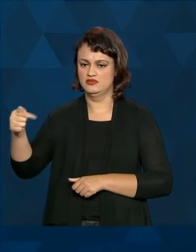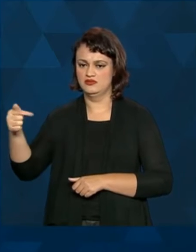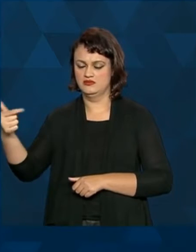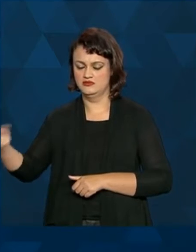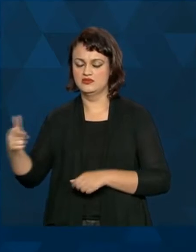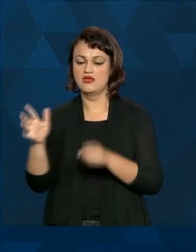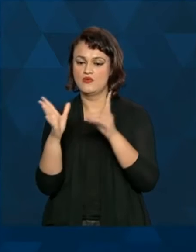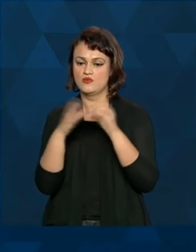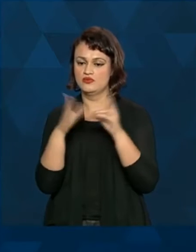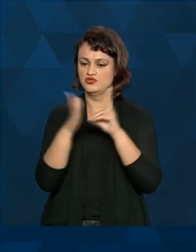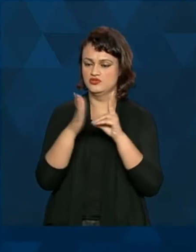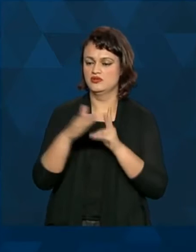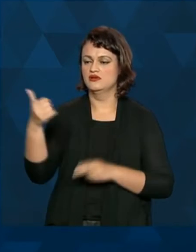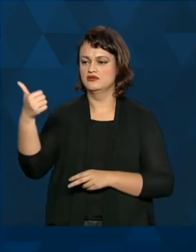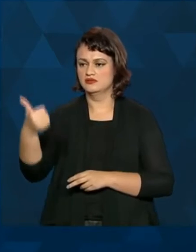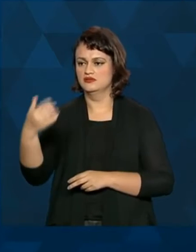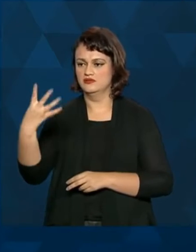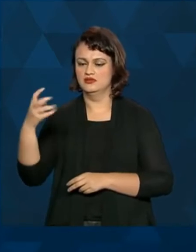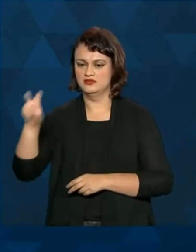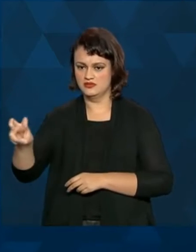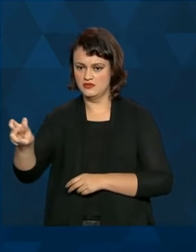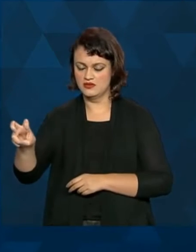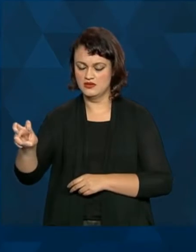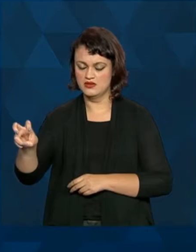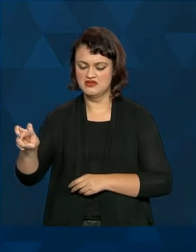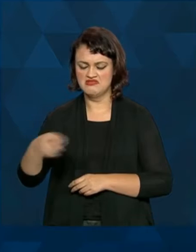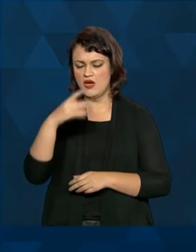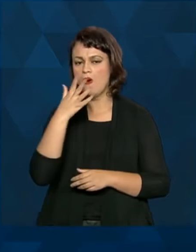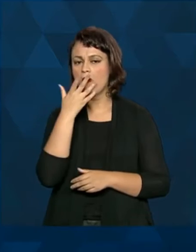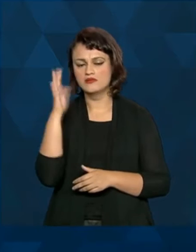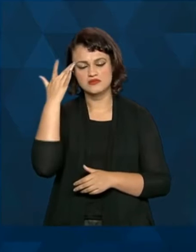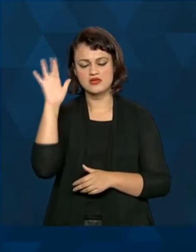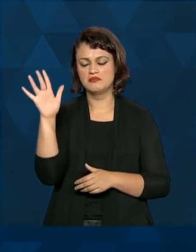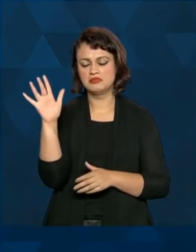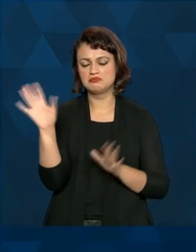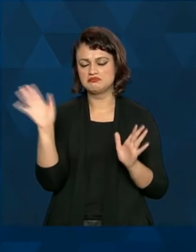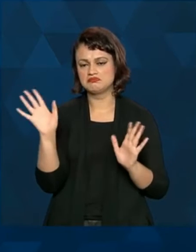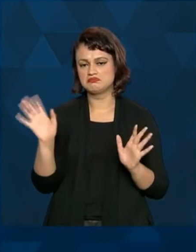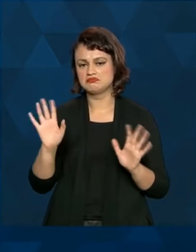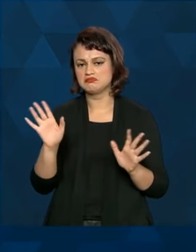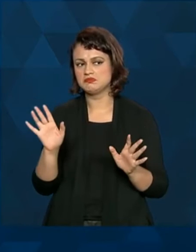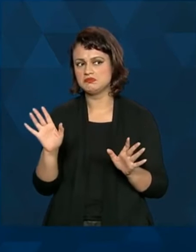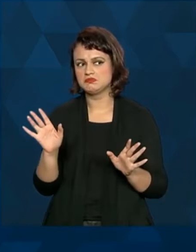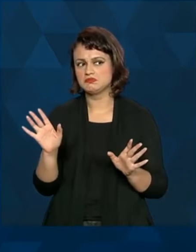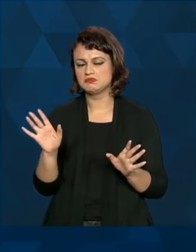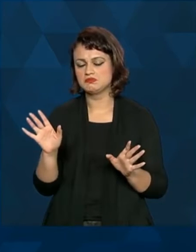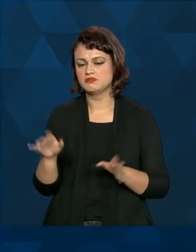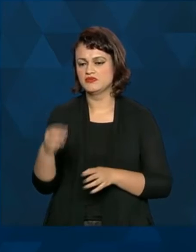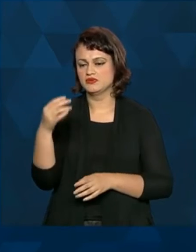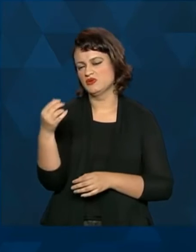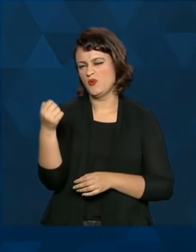13.862, indígenas 145, ignorados e sem informação, perfazendo